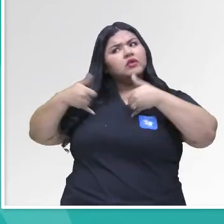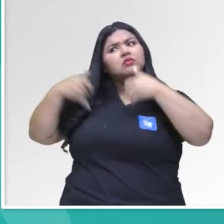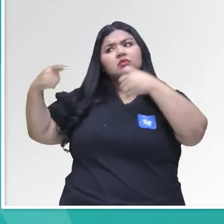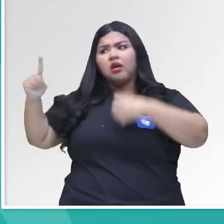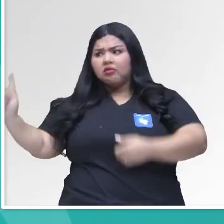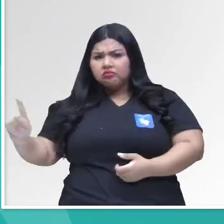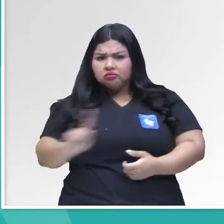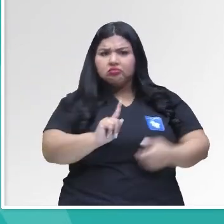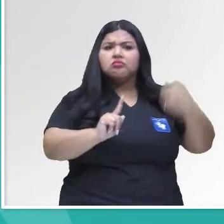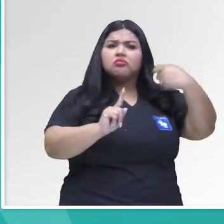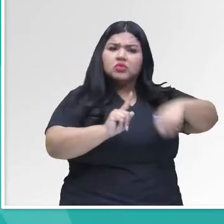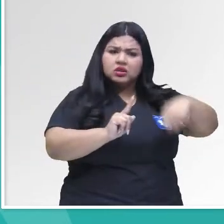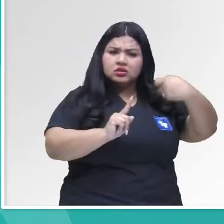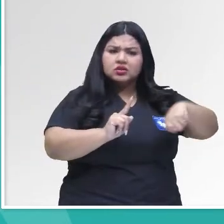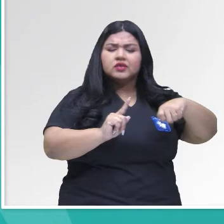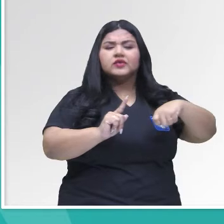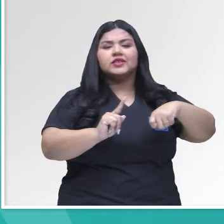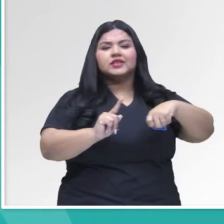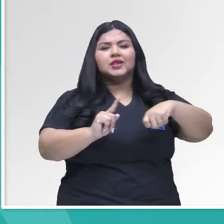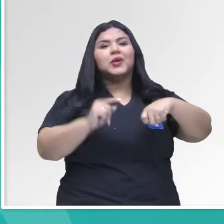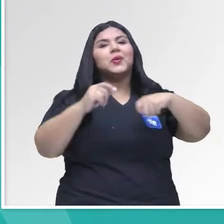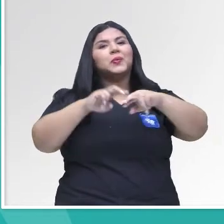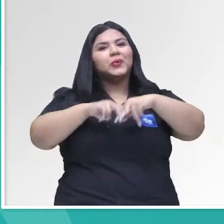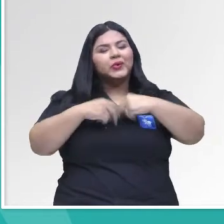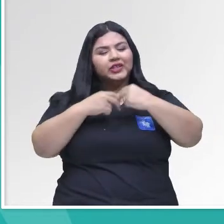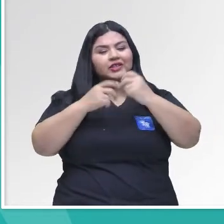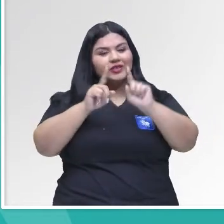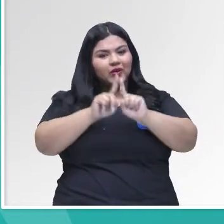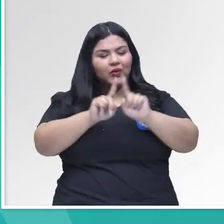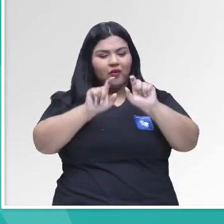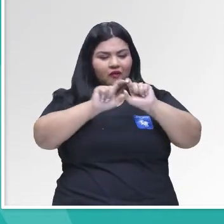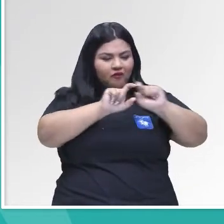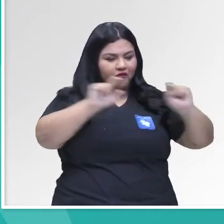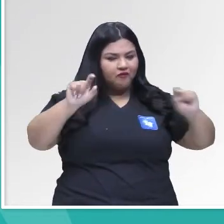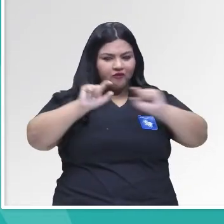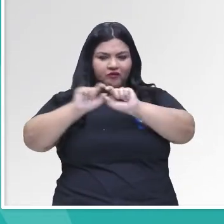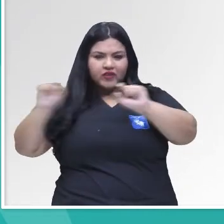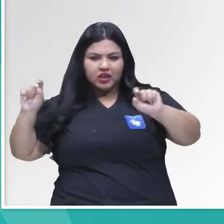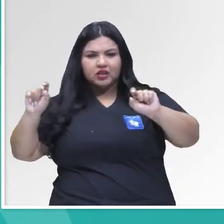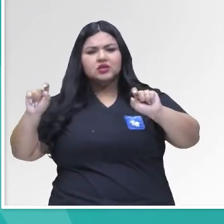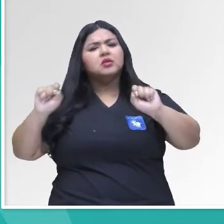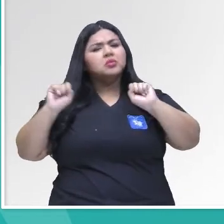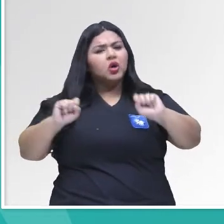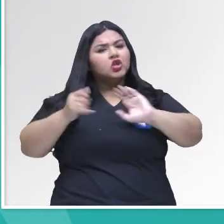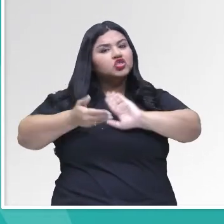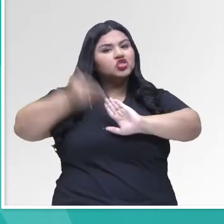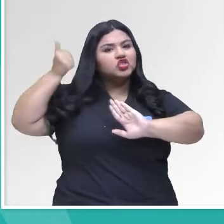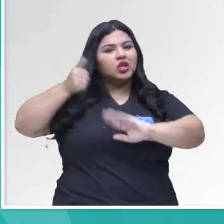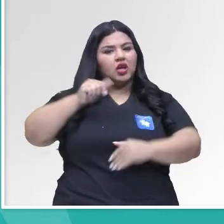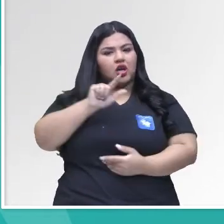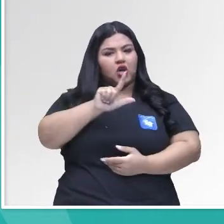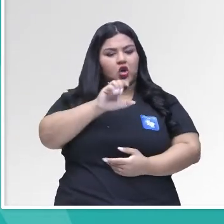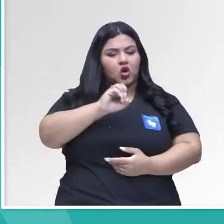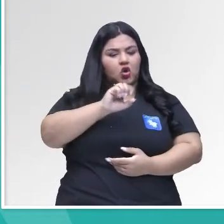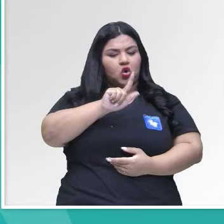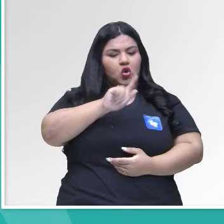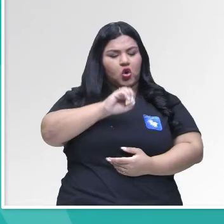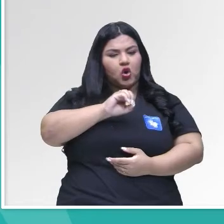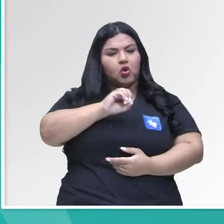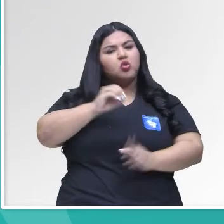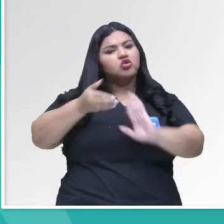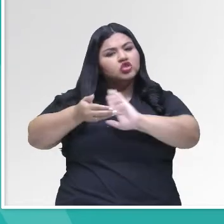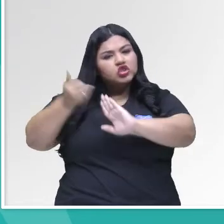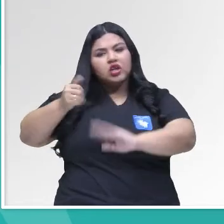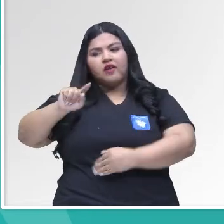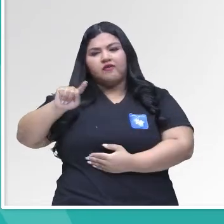ir. Por isso que elas são independentes. Eu poderia utilizar sem o logo e sem a vírgula, utilizando um ponto, como nós vimos logo no início do